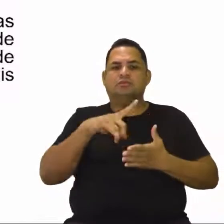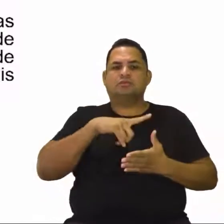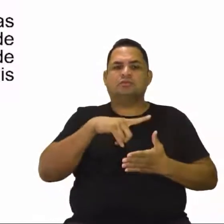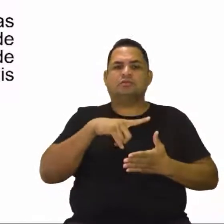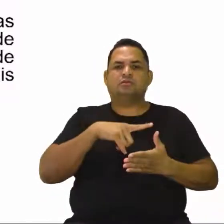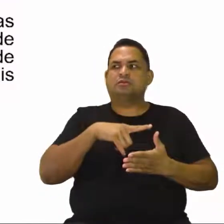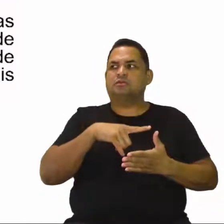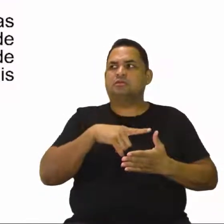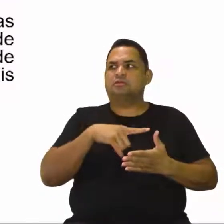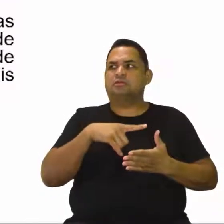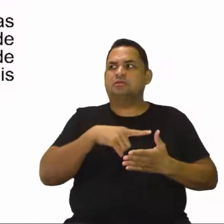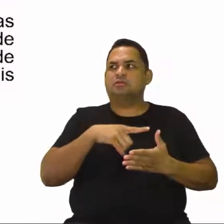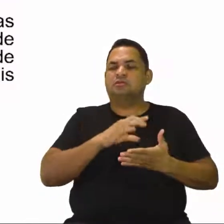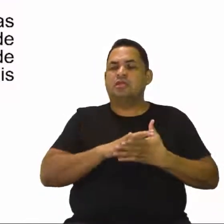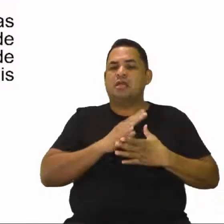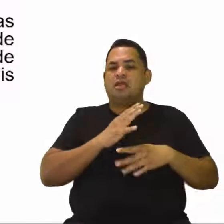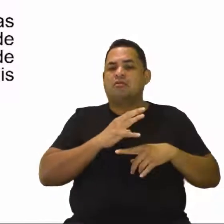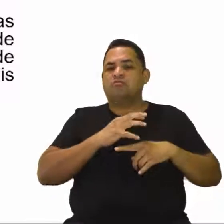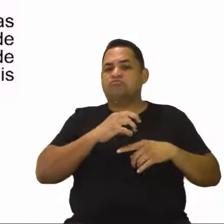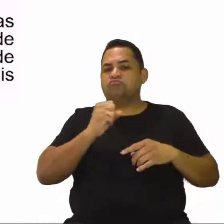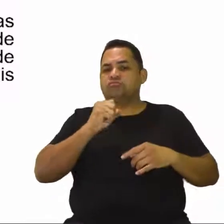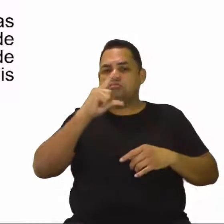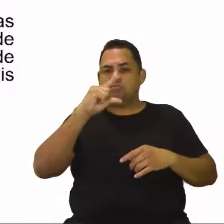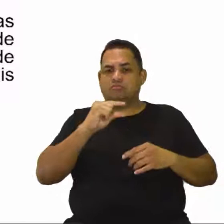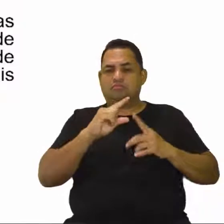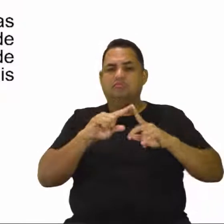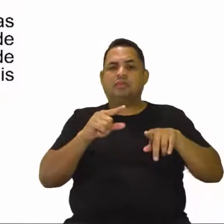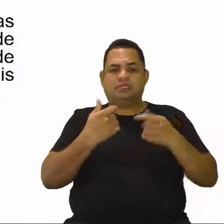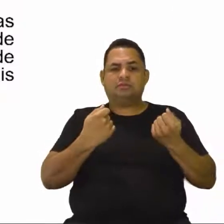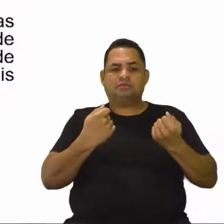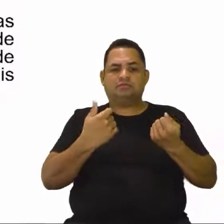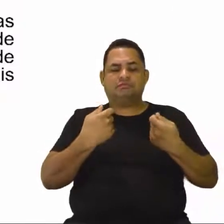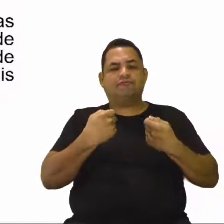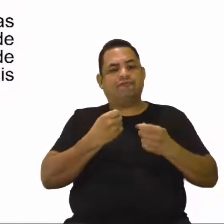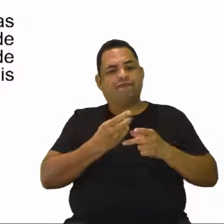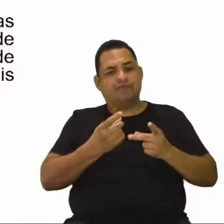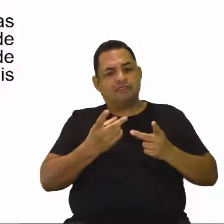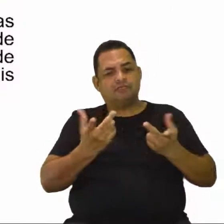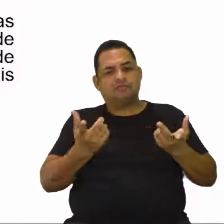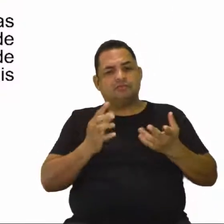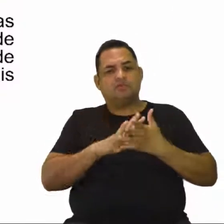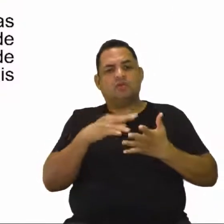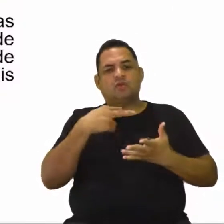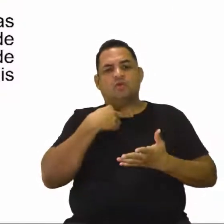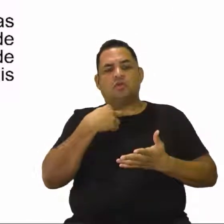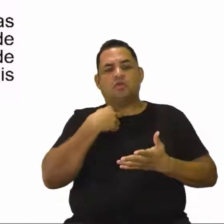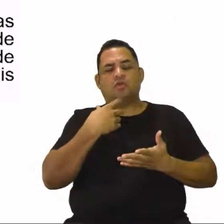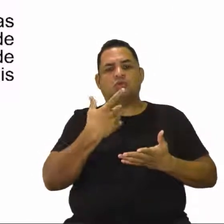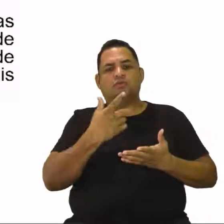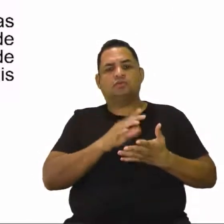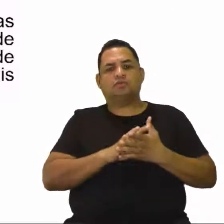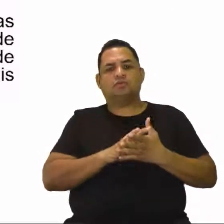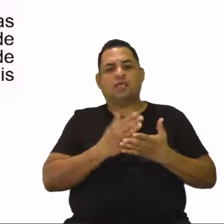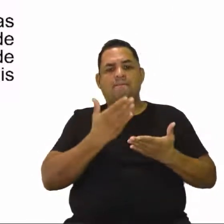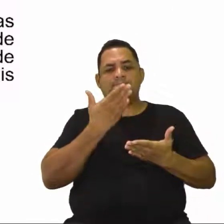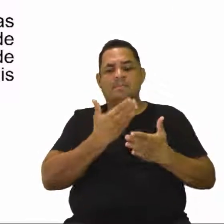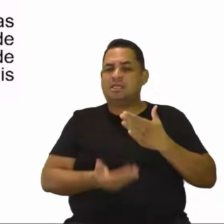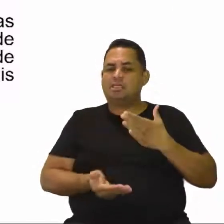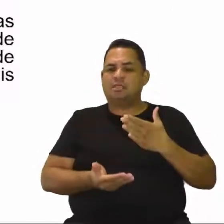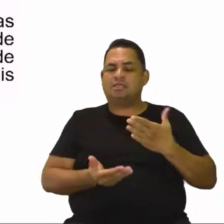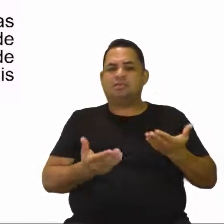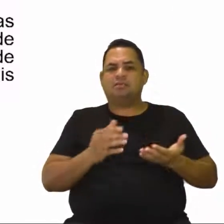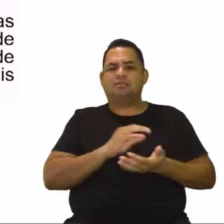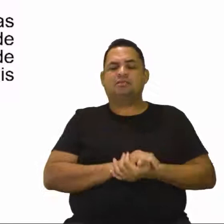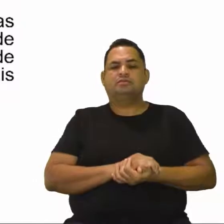uma margem de ganho menor, mas tem. O que não pode haver é prejuízo. E houve